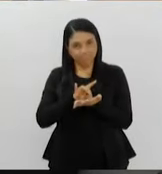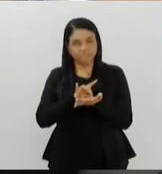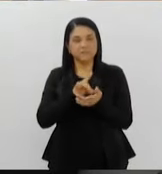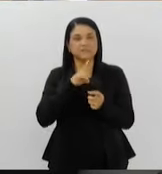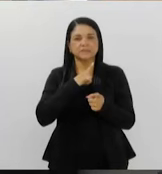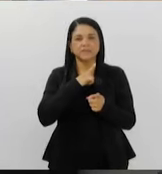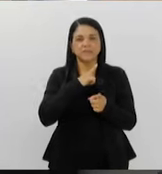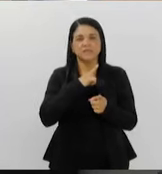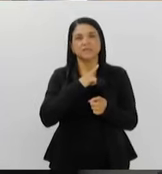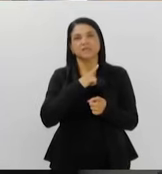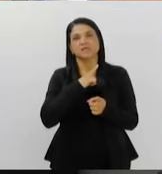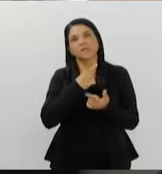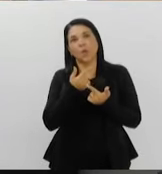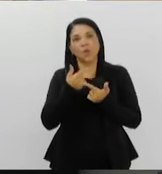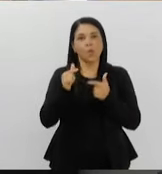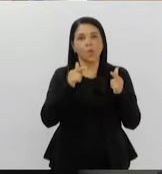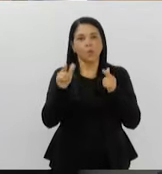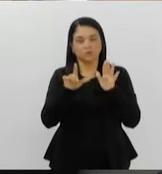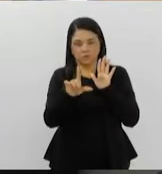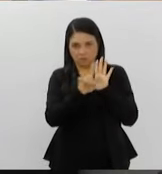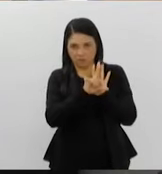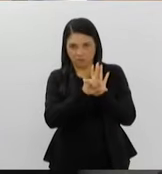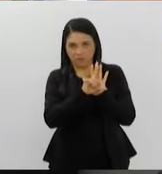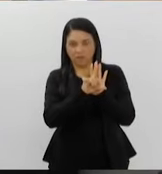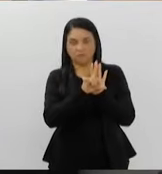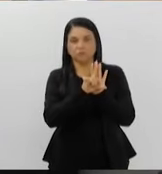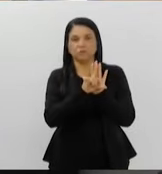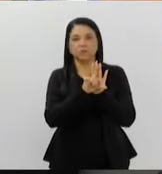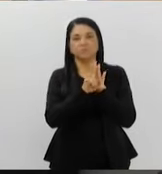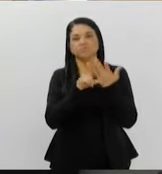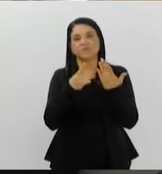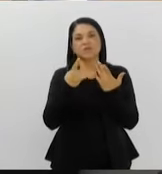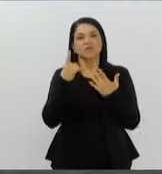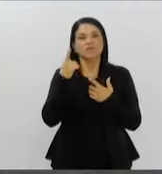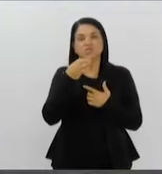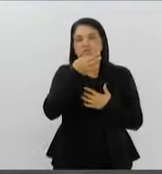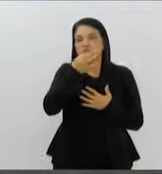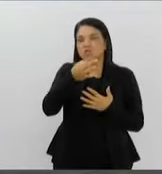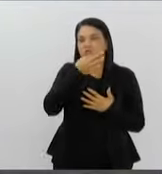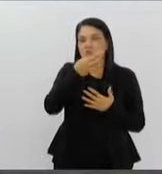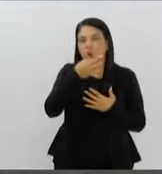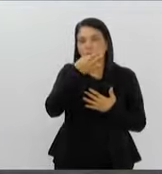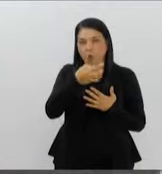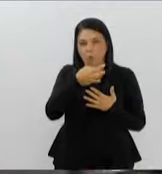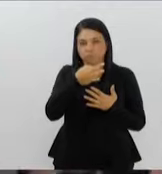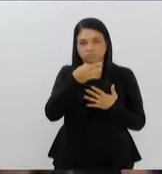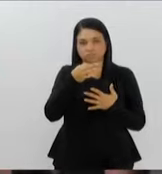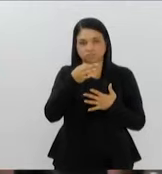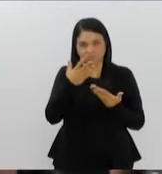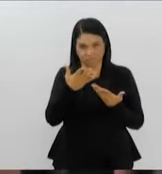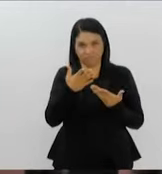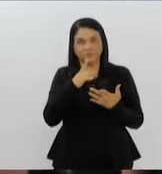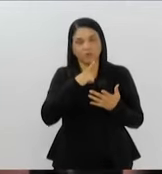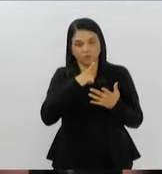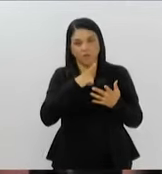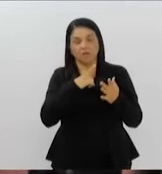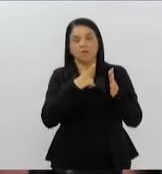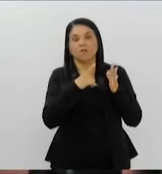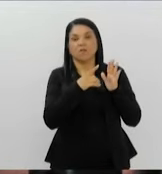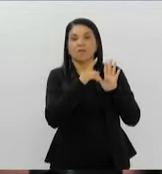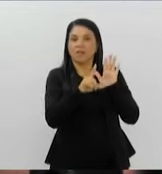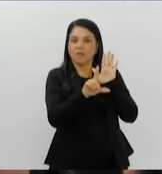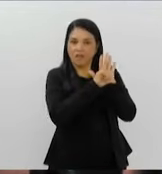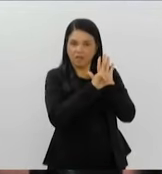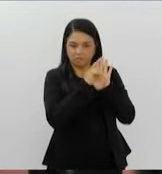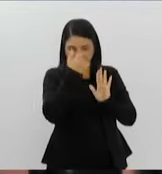também outras leis sobre poluição sonora. Eu mesmo tenho uma lei sobre...